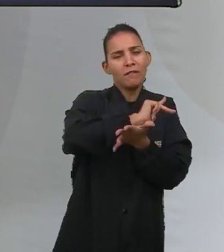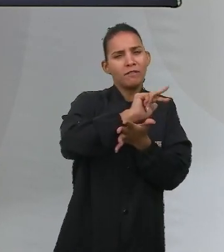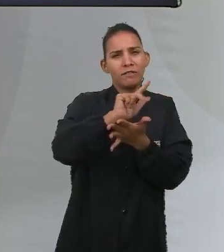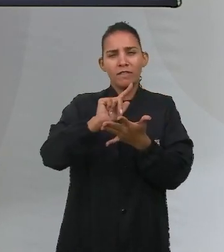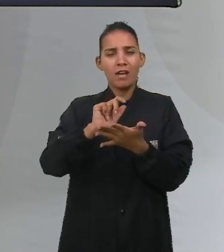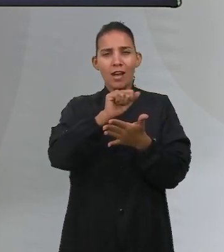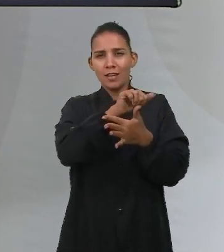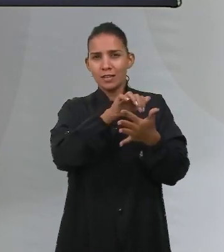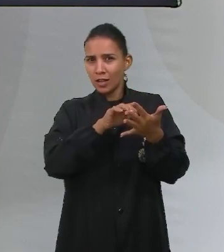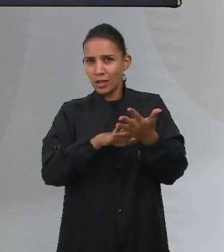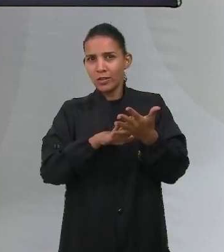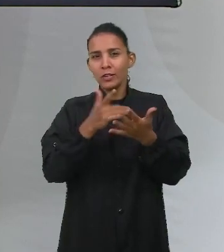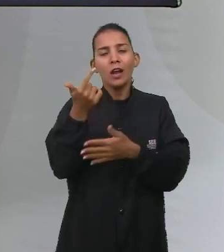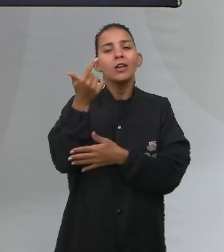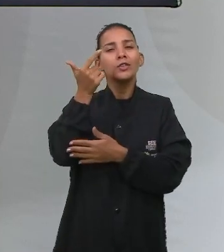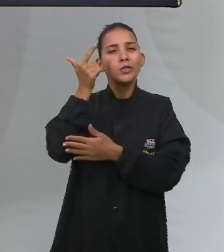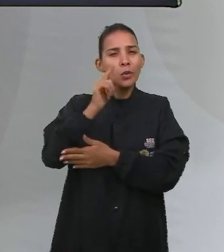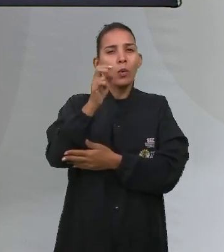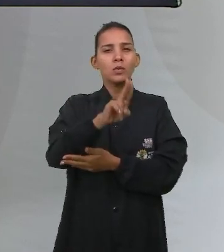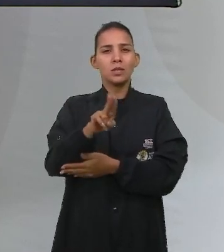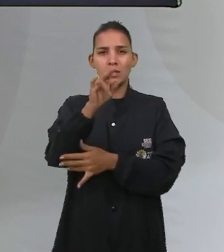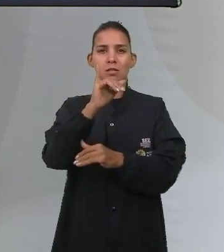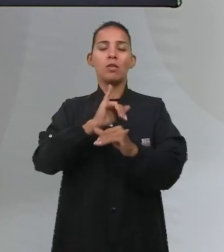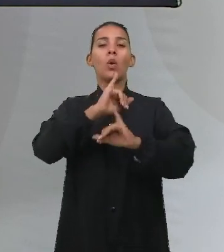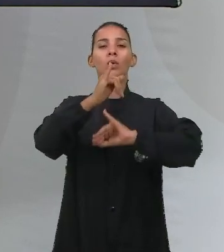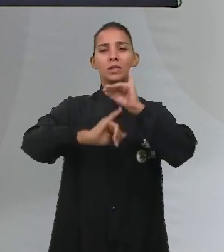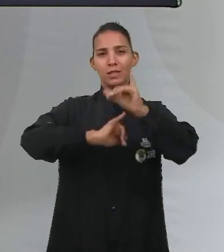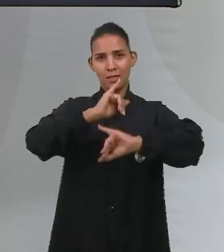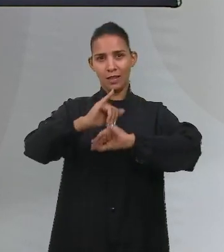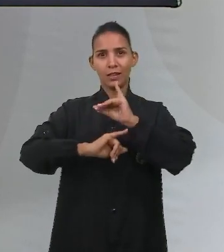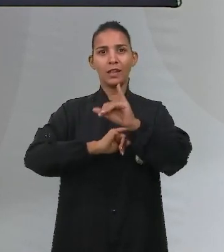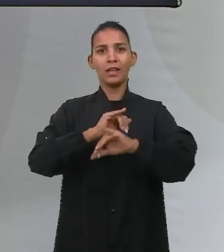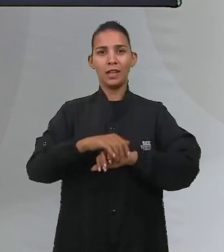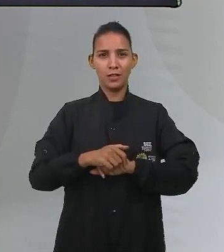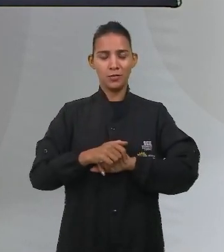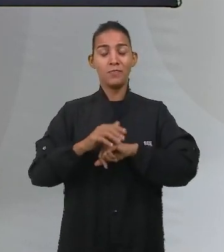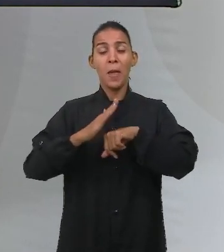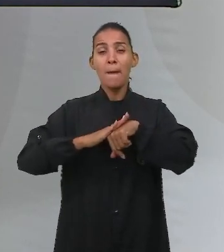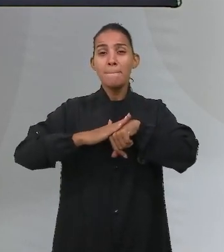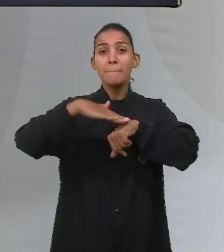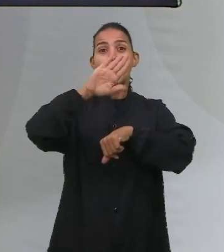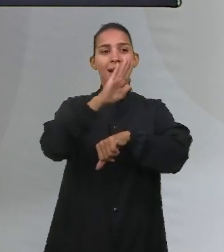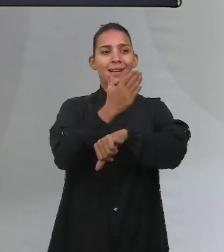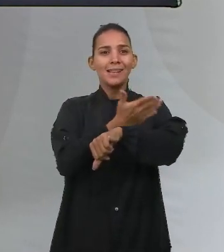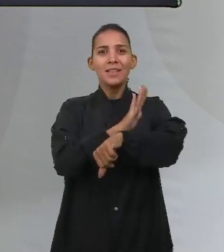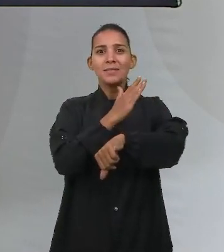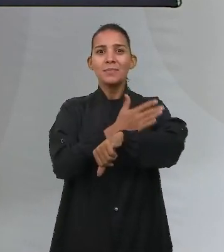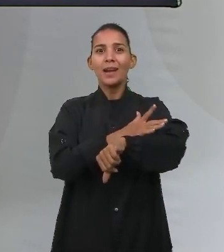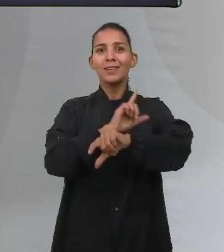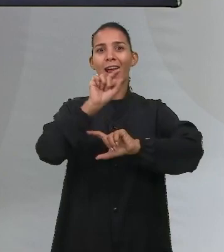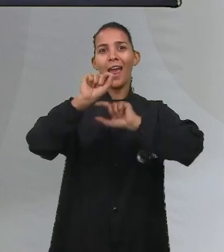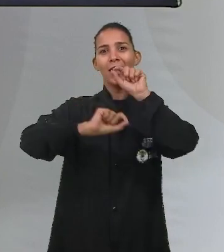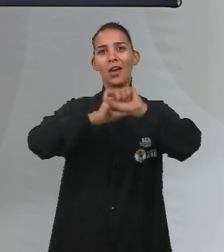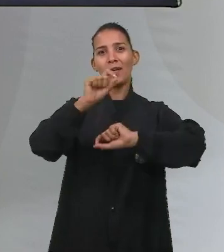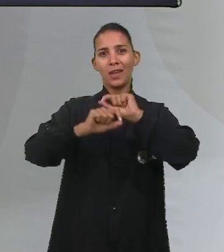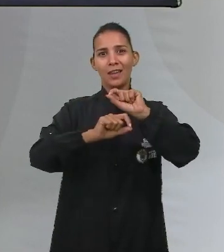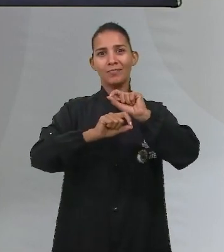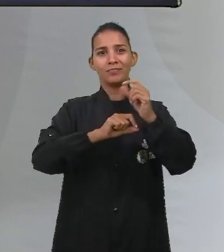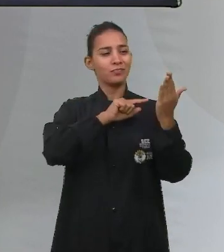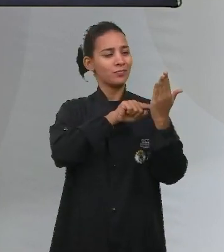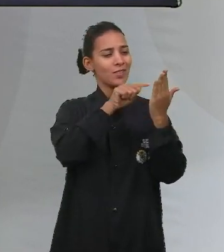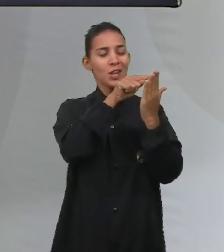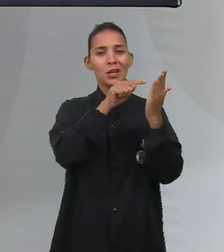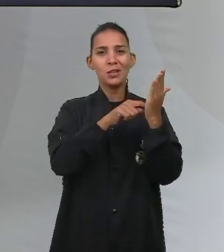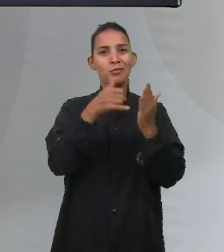utilizando a praticidade que ainda é mais prático ainda, o meu celular smartphone, que eu